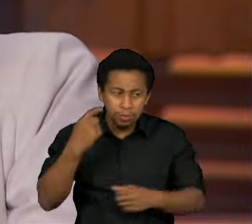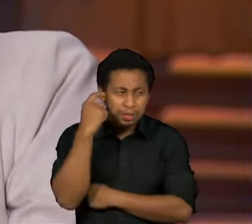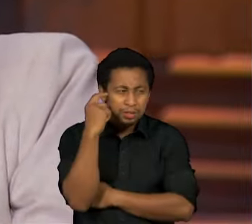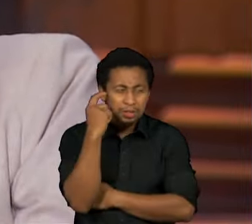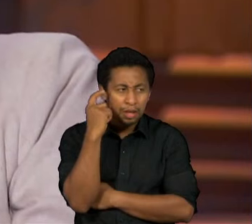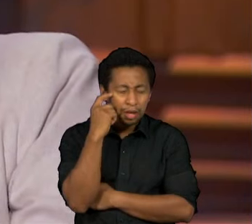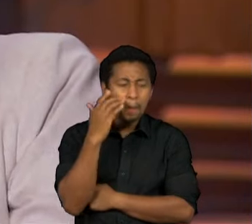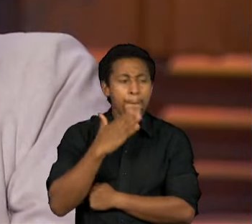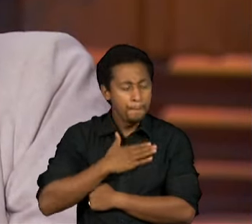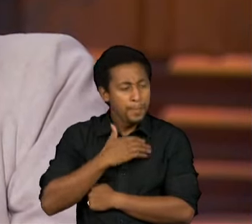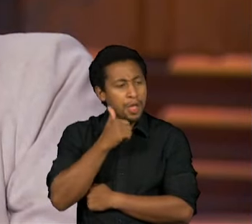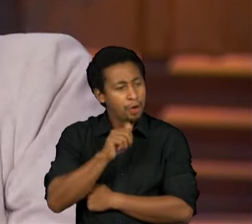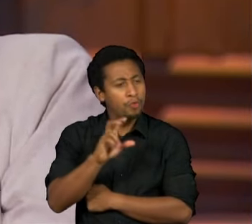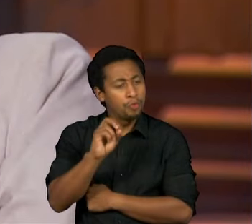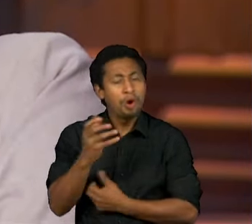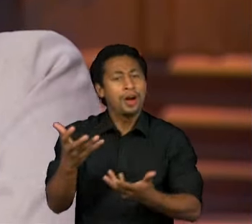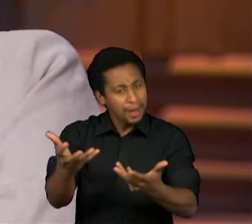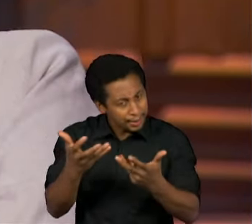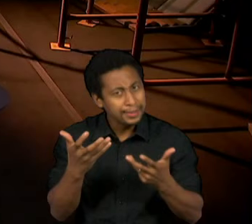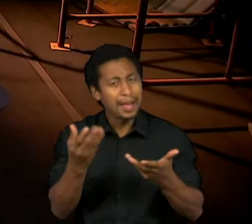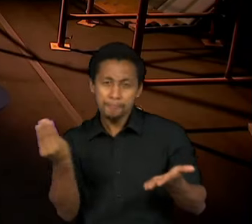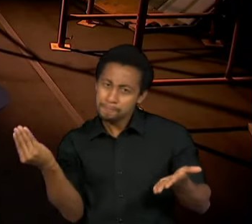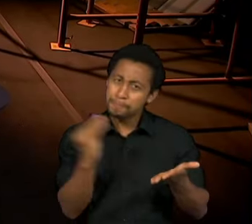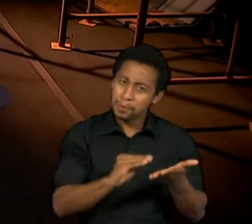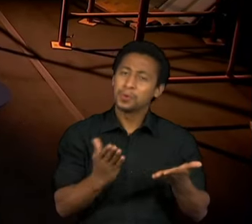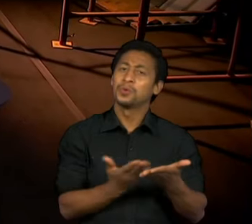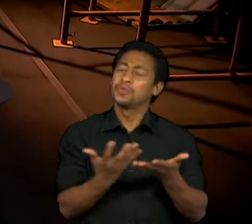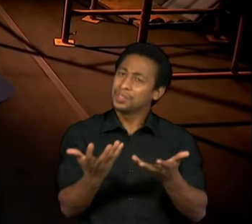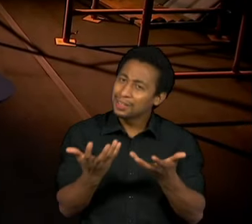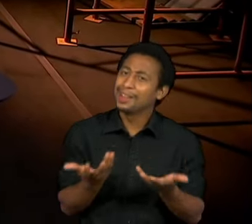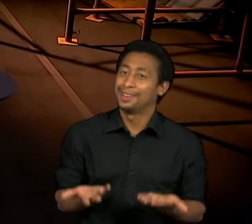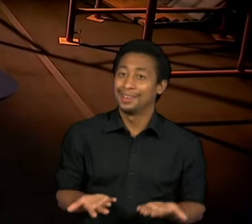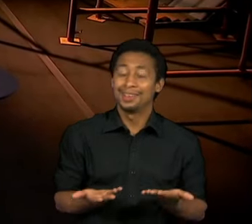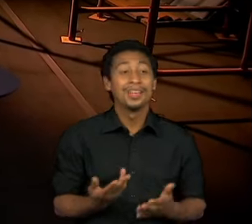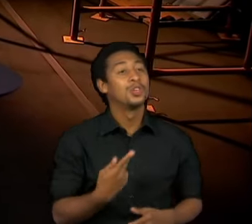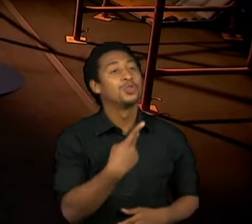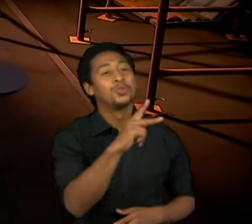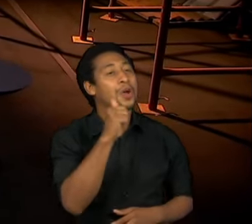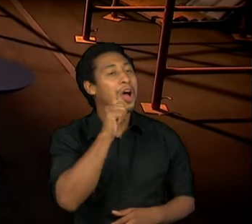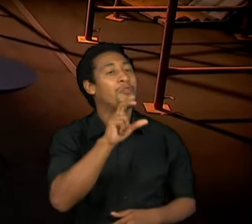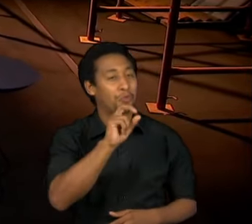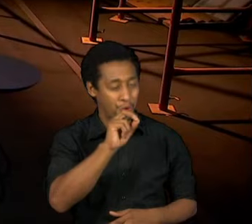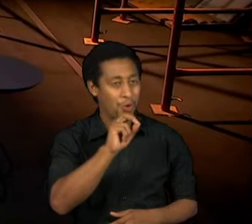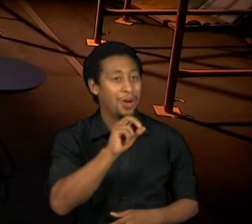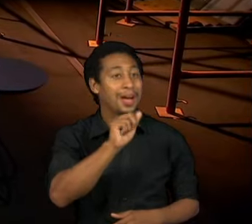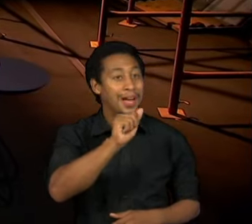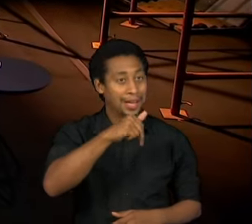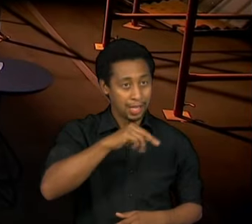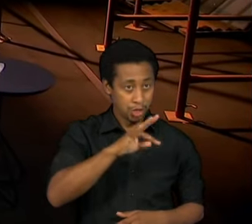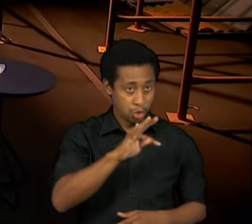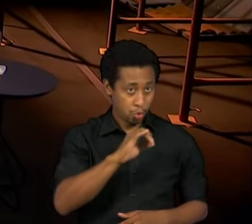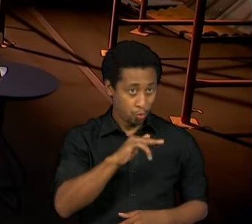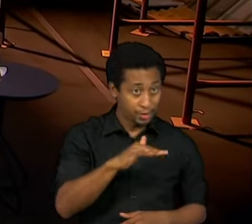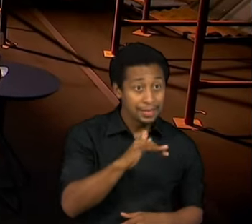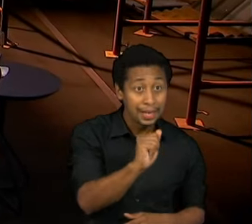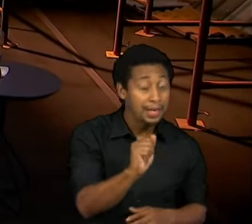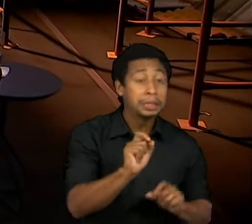comigo eu quero estar presente mãe era Dona Antônia a Dona Antônia era uma figura muito